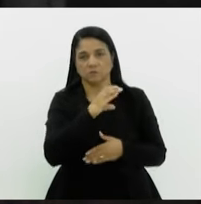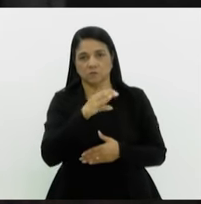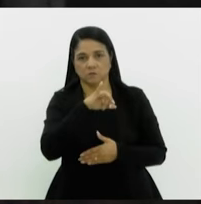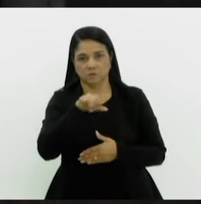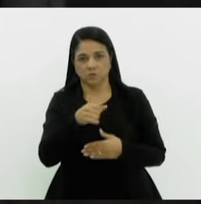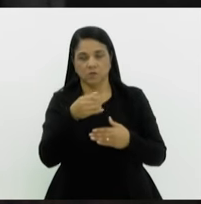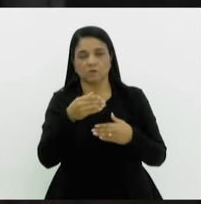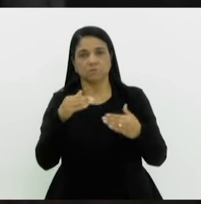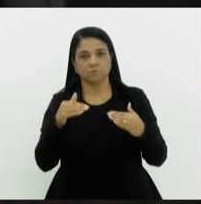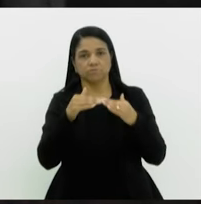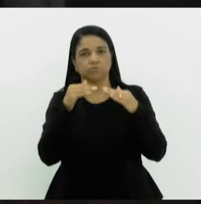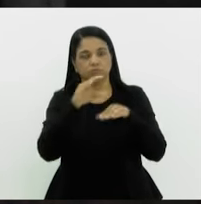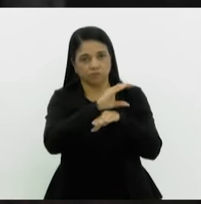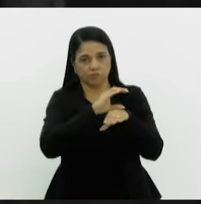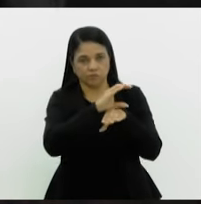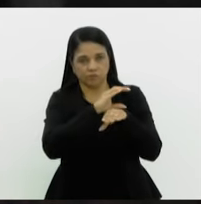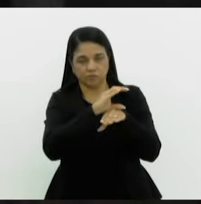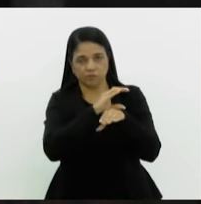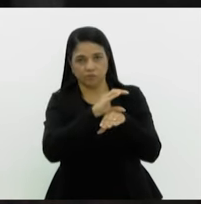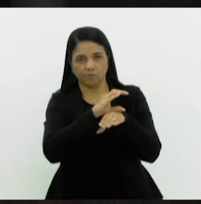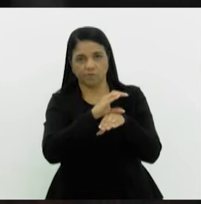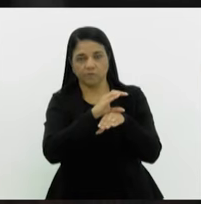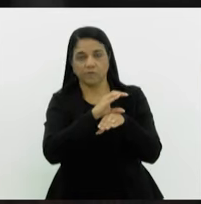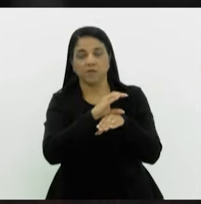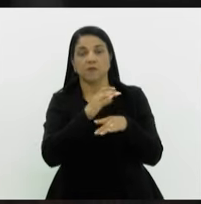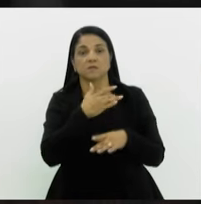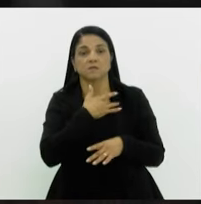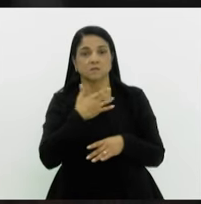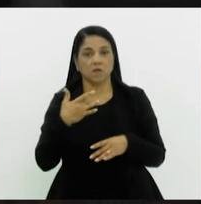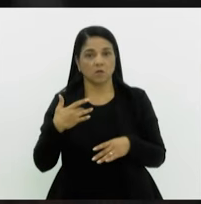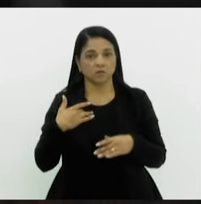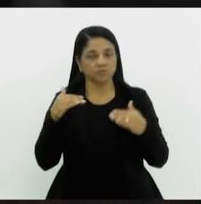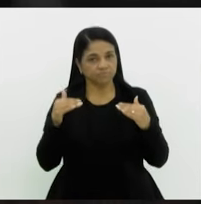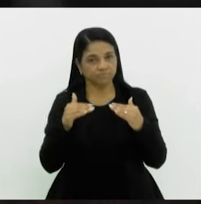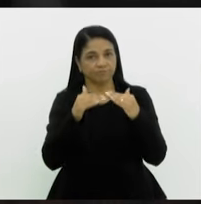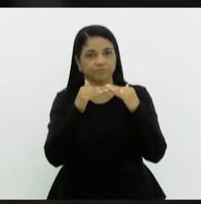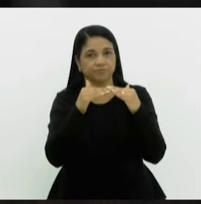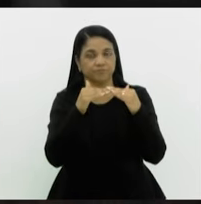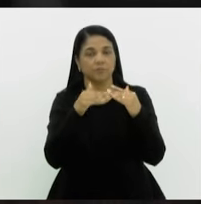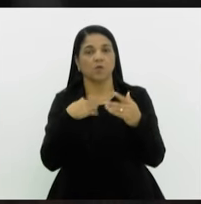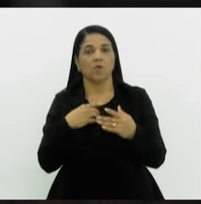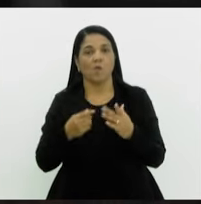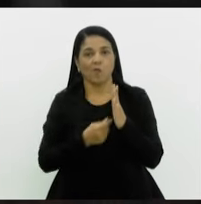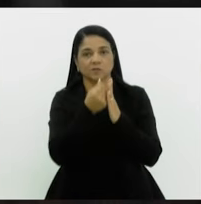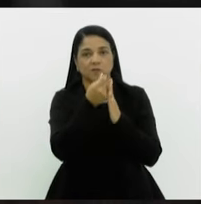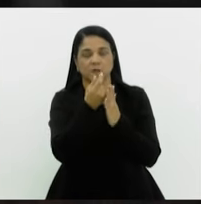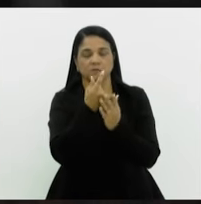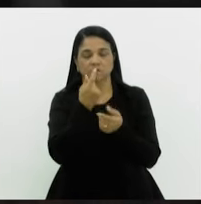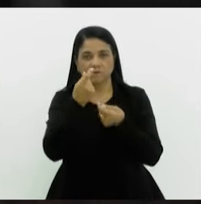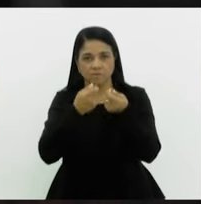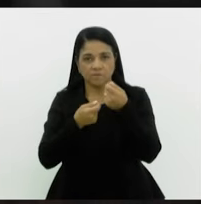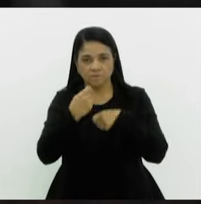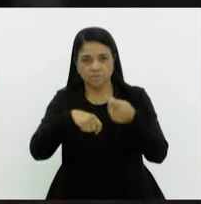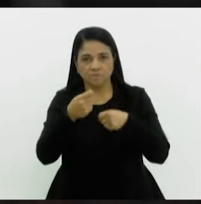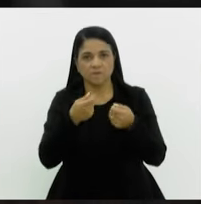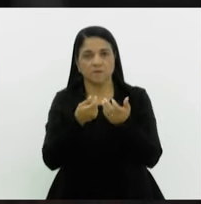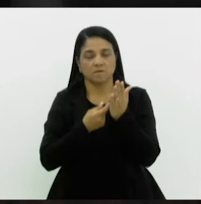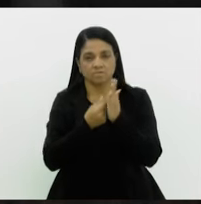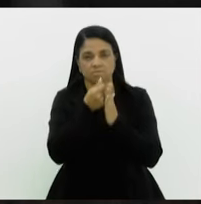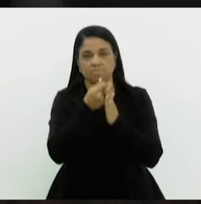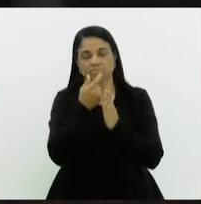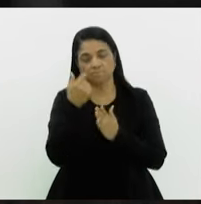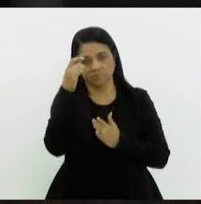Justiça pela Constitucionalidade, de Saúde, favorável, de Orçamento, Finanças, Fiscalização Financeira e